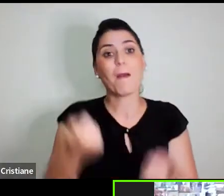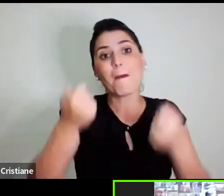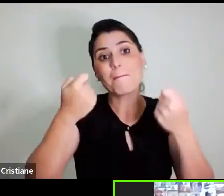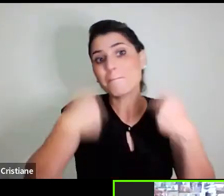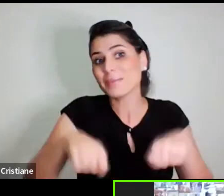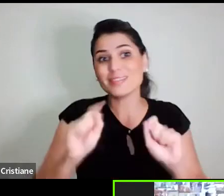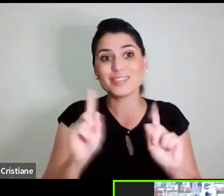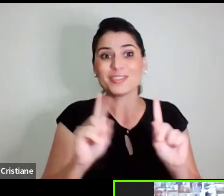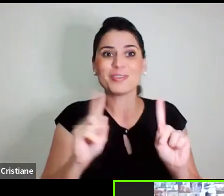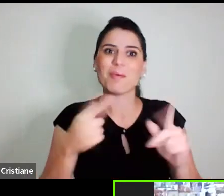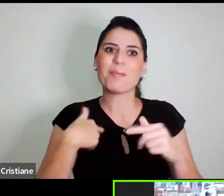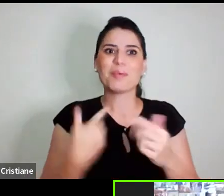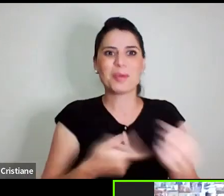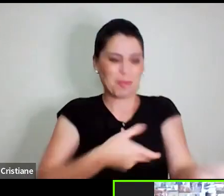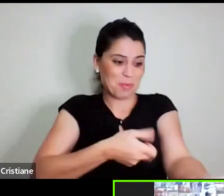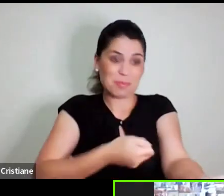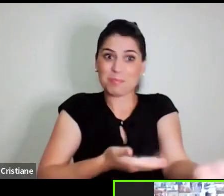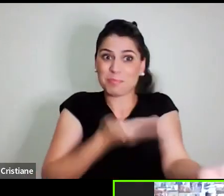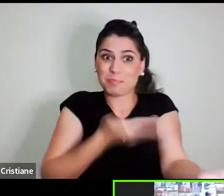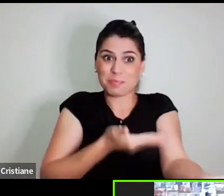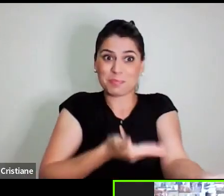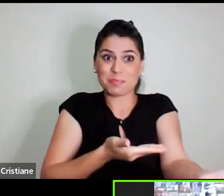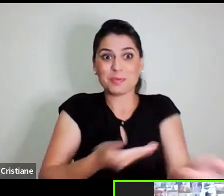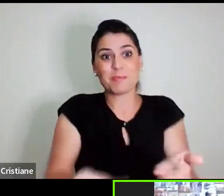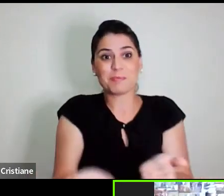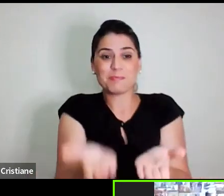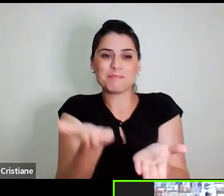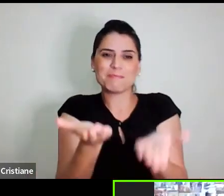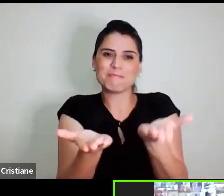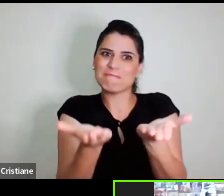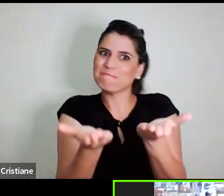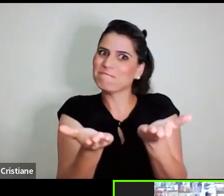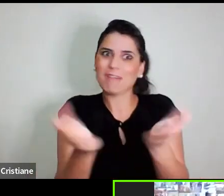porque a minha pressão controlou rápido, foi uma das primeiras